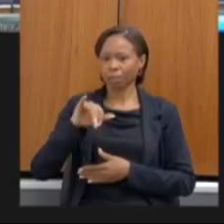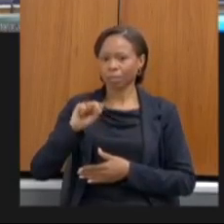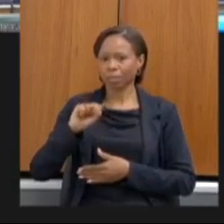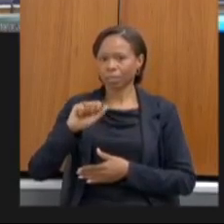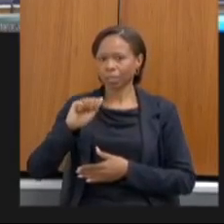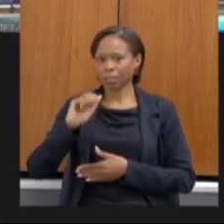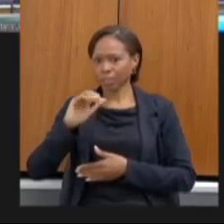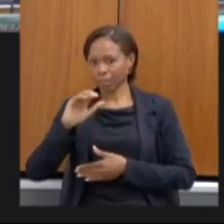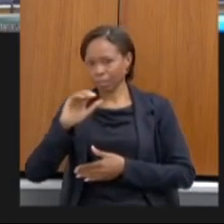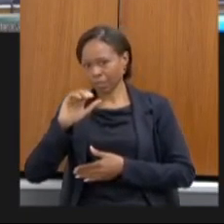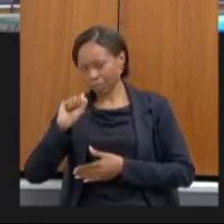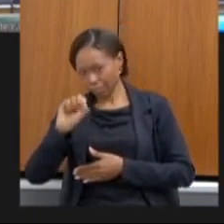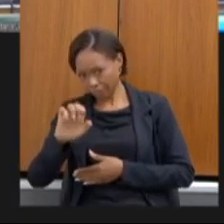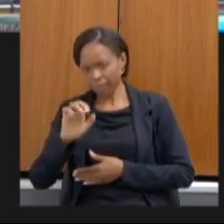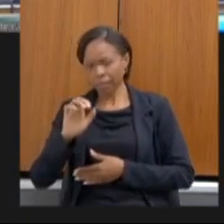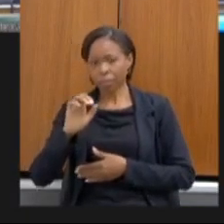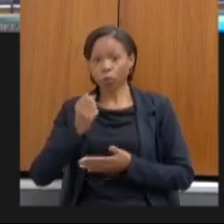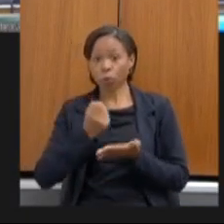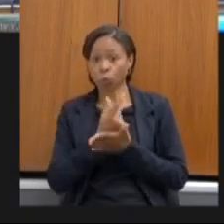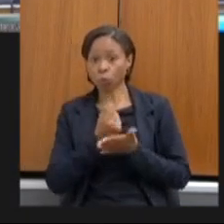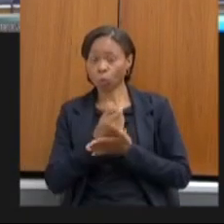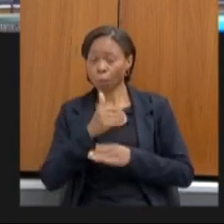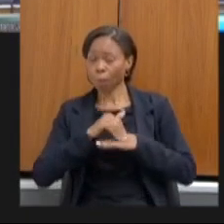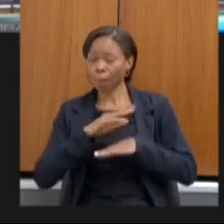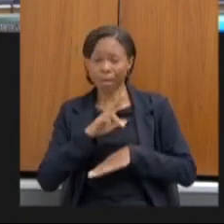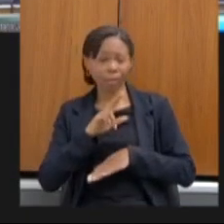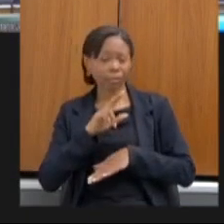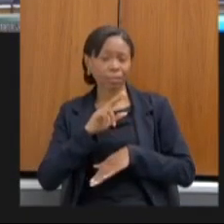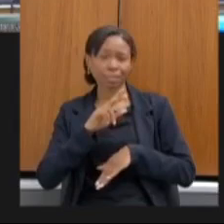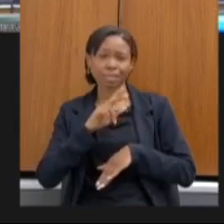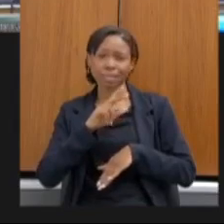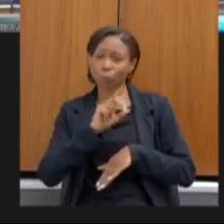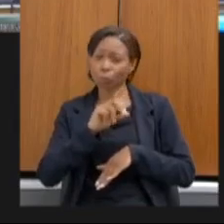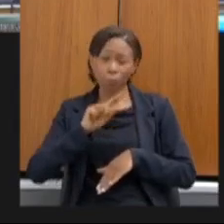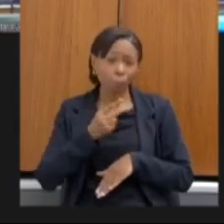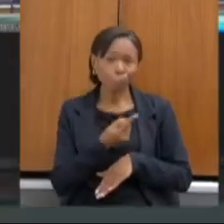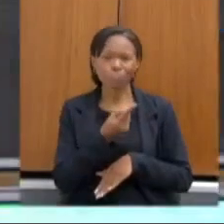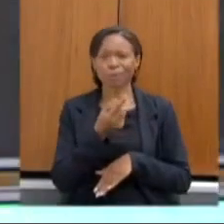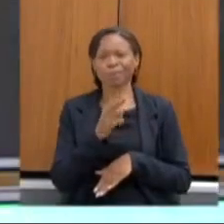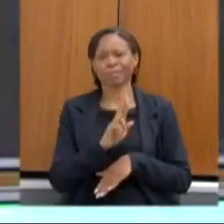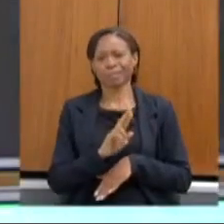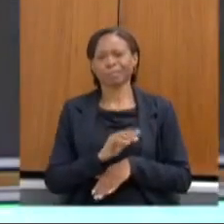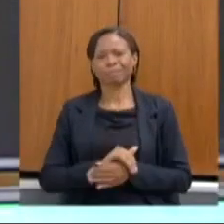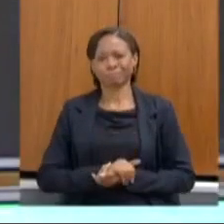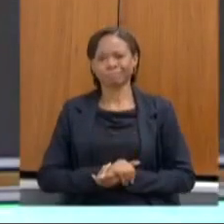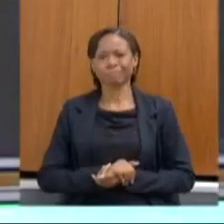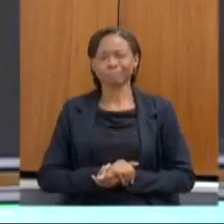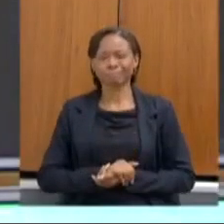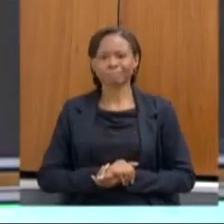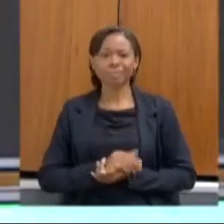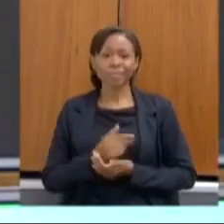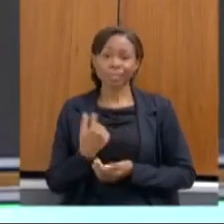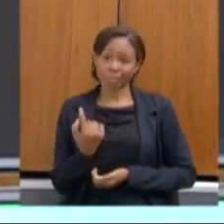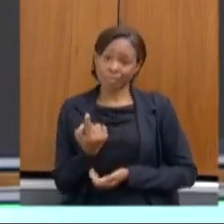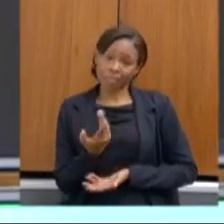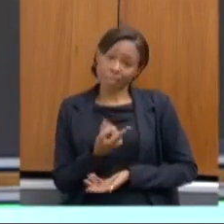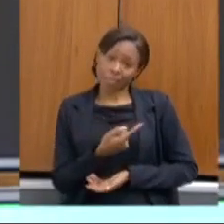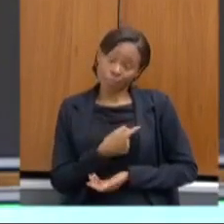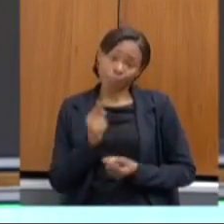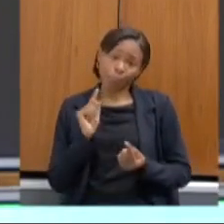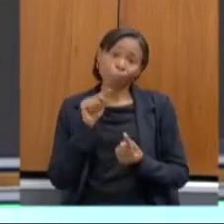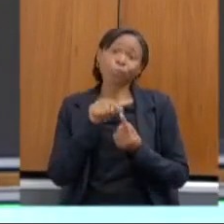140 mil reais desses artesãos a ideia com isso é tirar a dependência desses artesãos